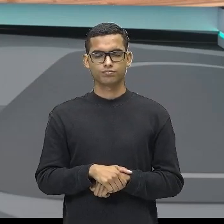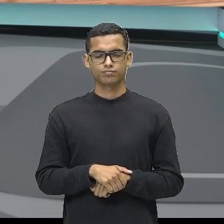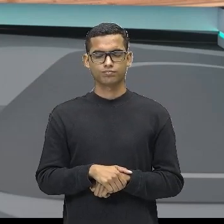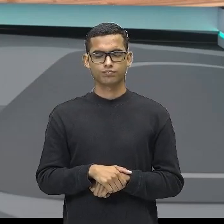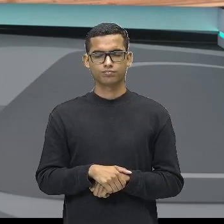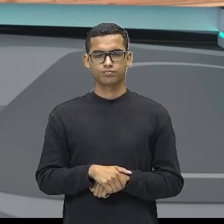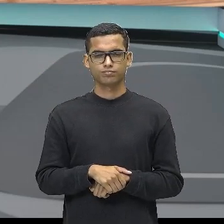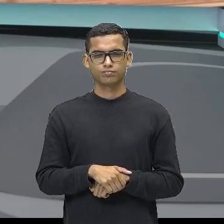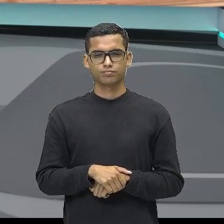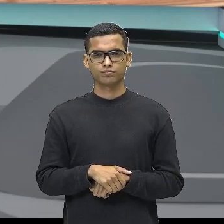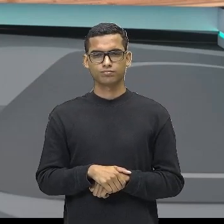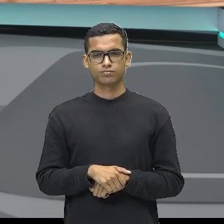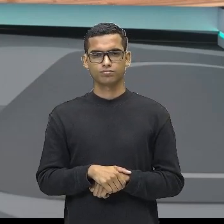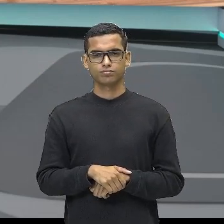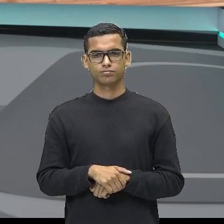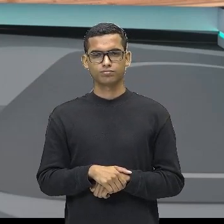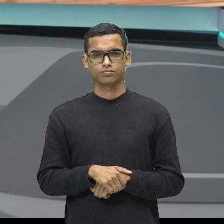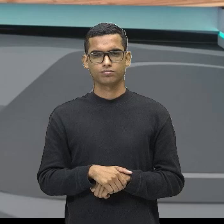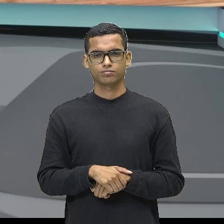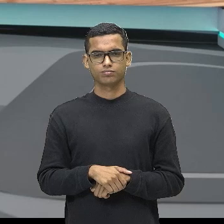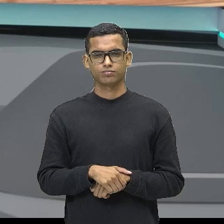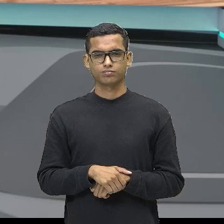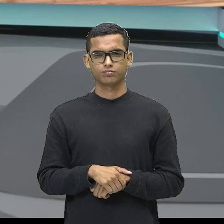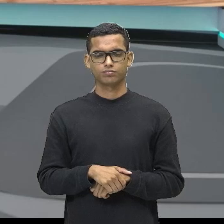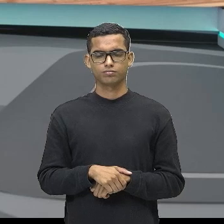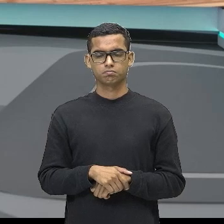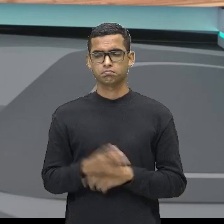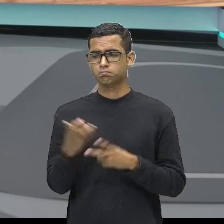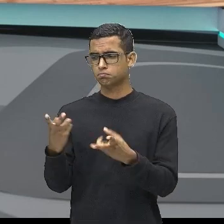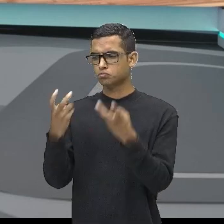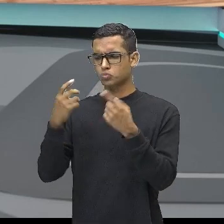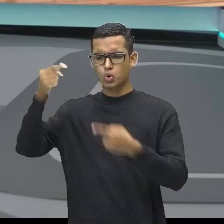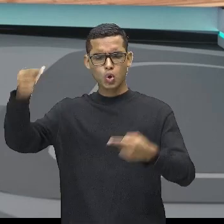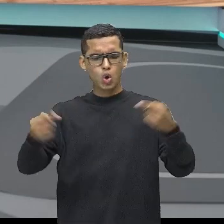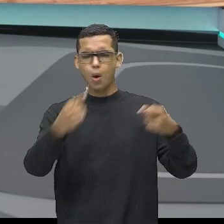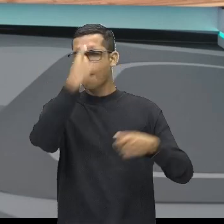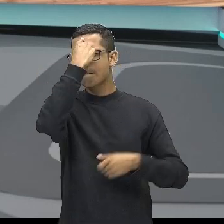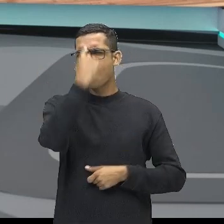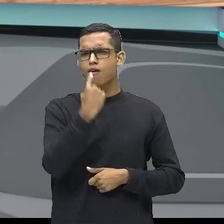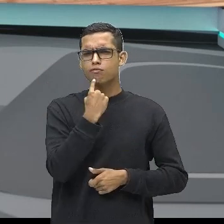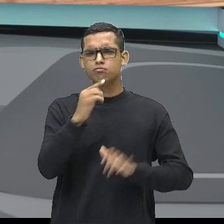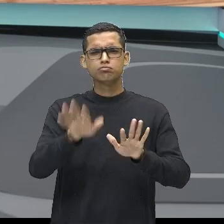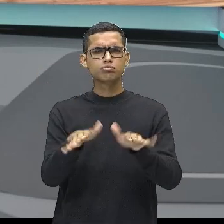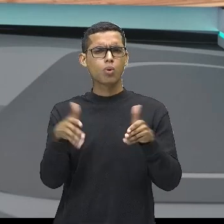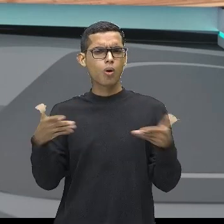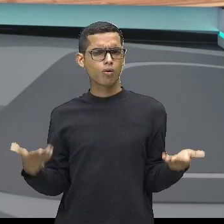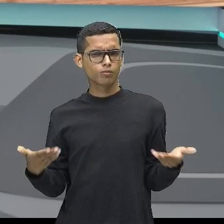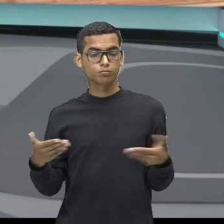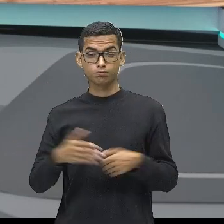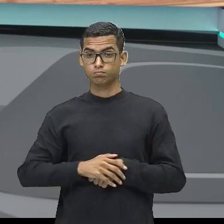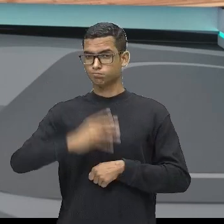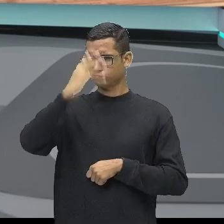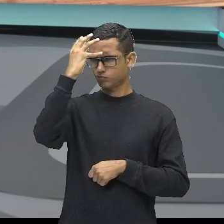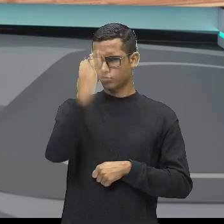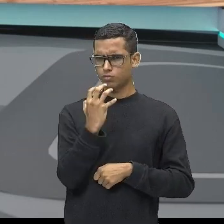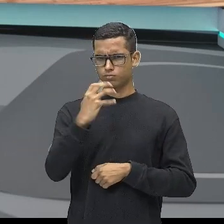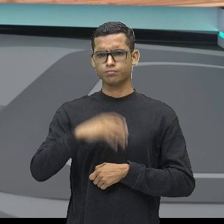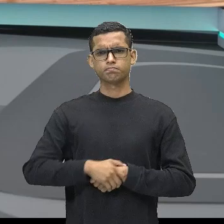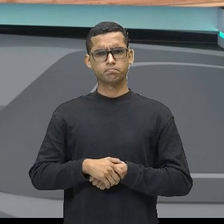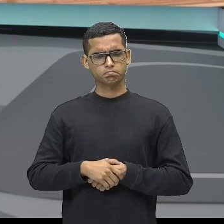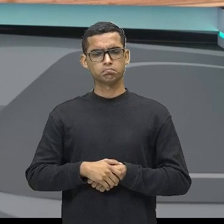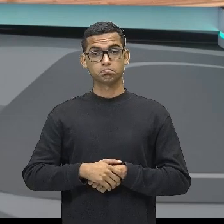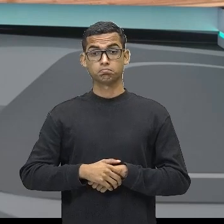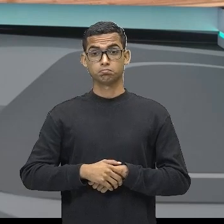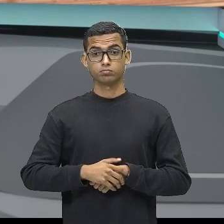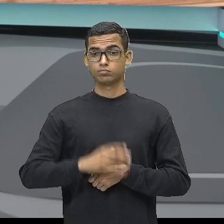nosso debate é de um debate mais sério, certo? Então, por isso vai justificar também a linguagem formal. Observe que o espaço